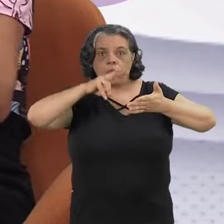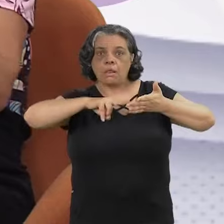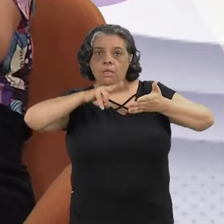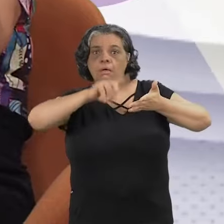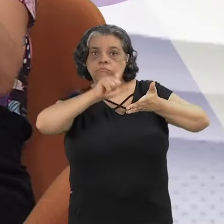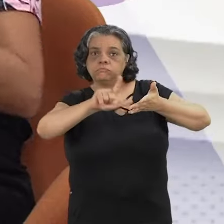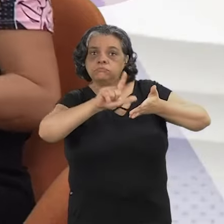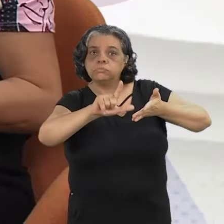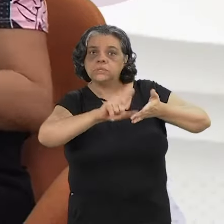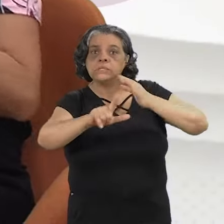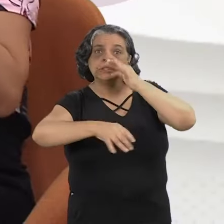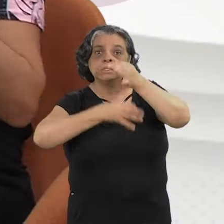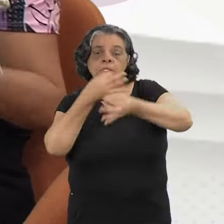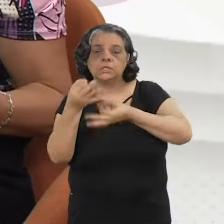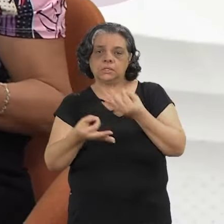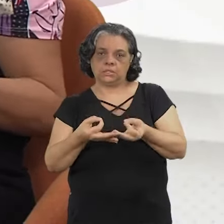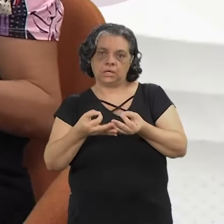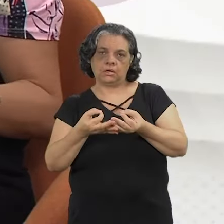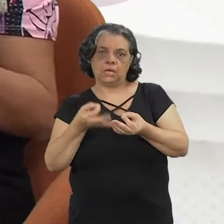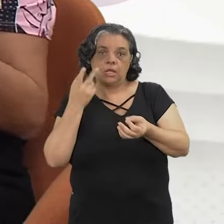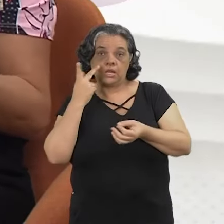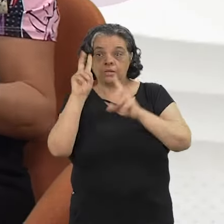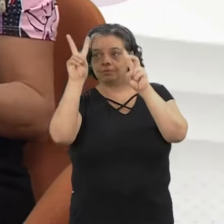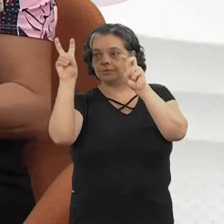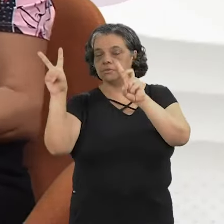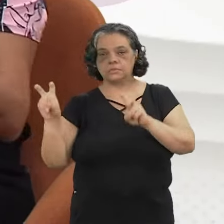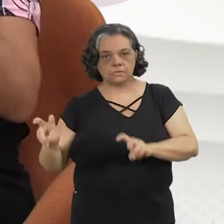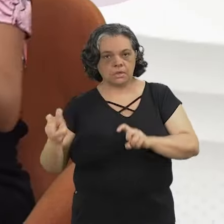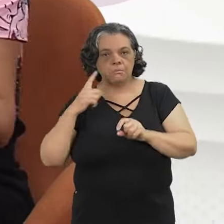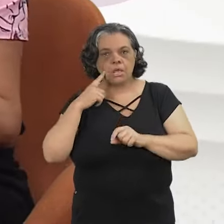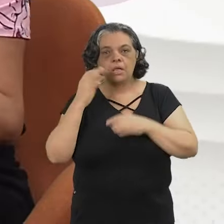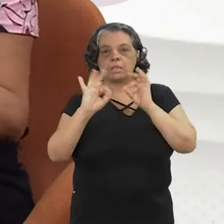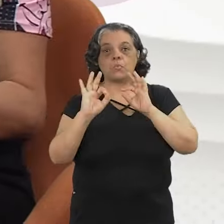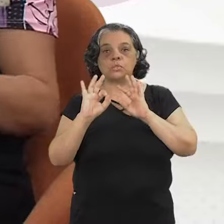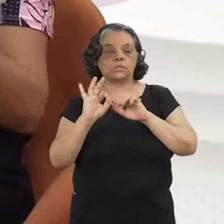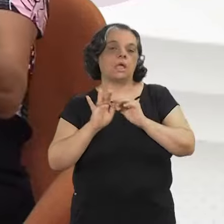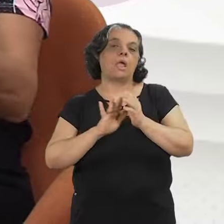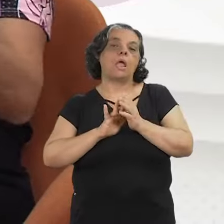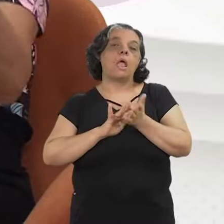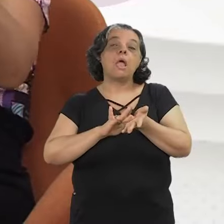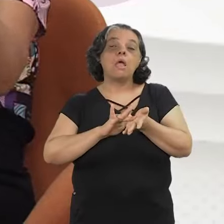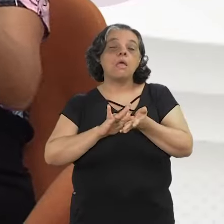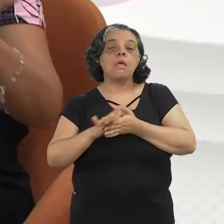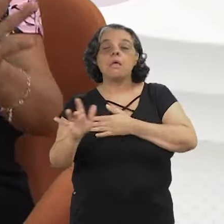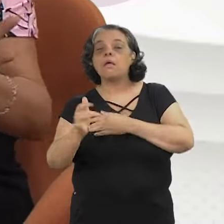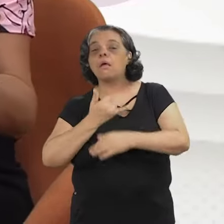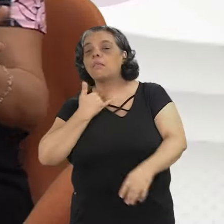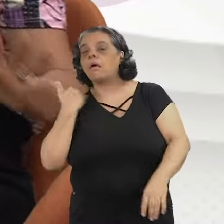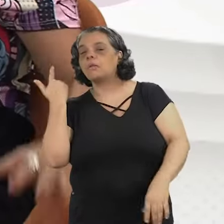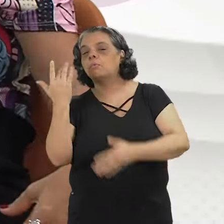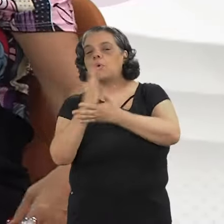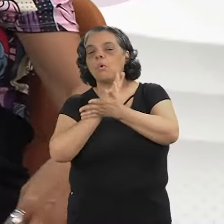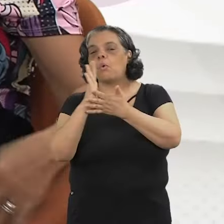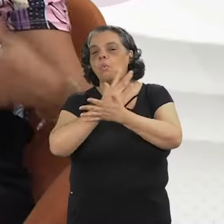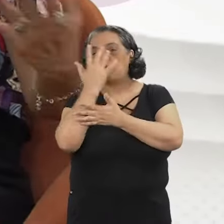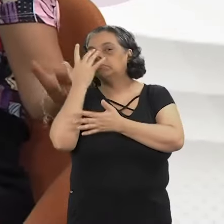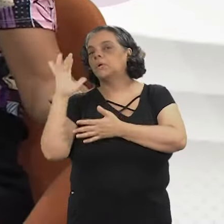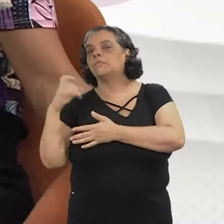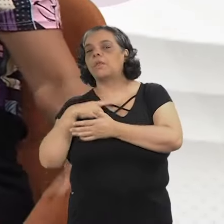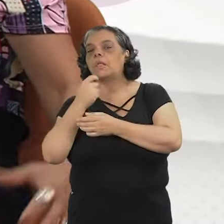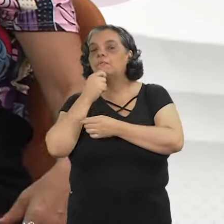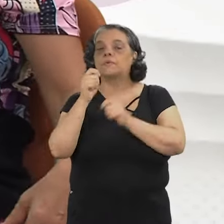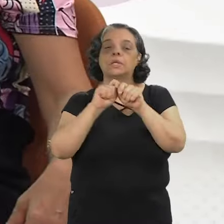leitura crtica dessas temáticas para poder não sermos enganados com algumas maquiagens que aparecem que fazem a